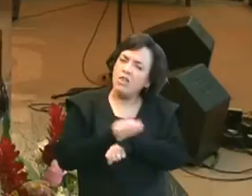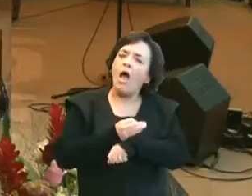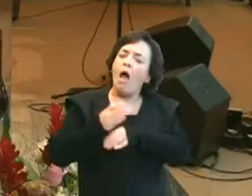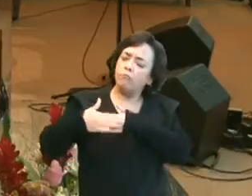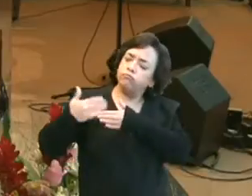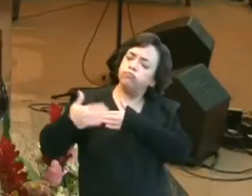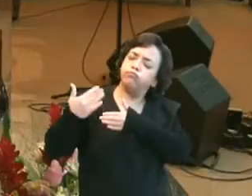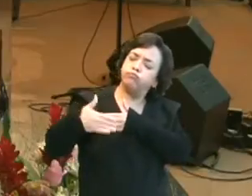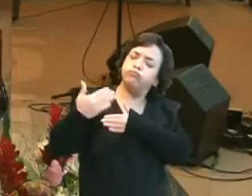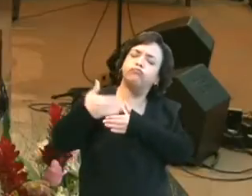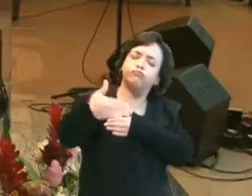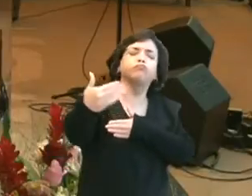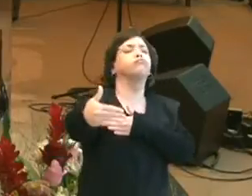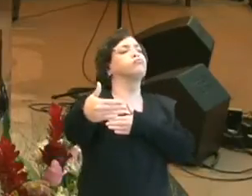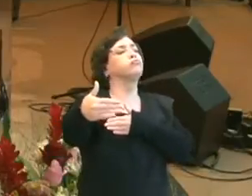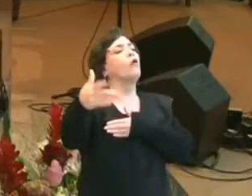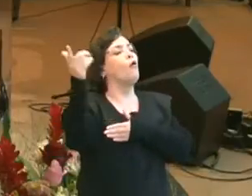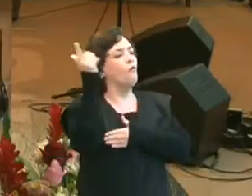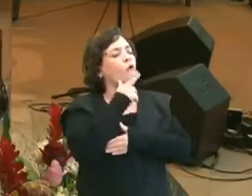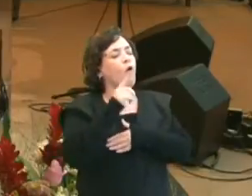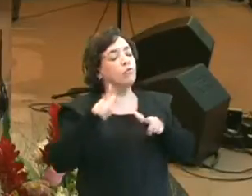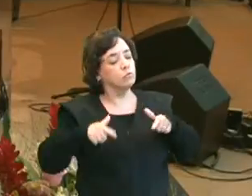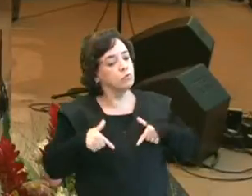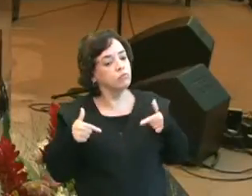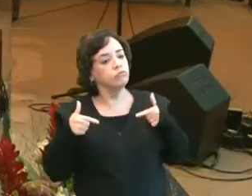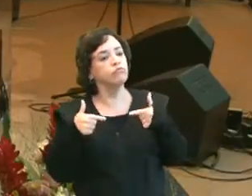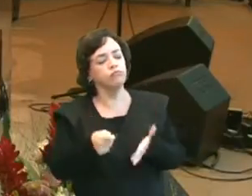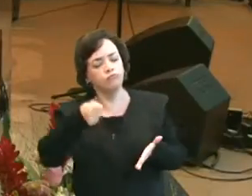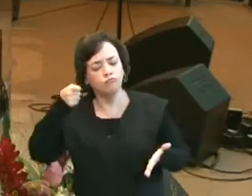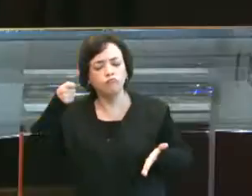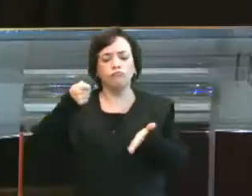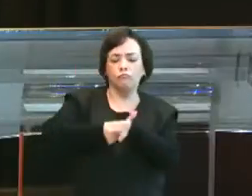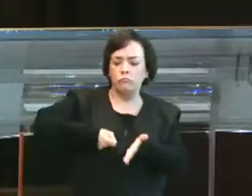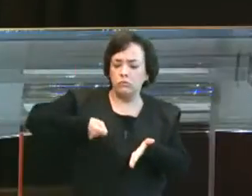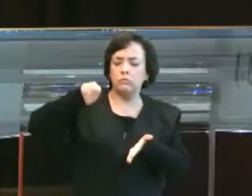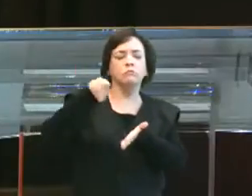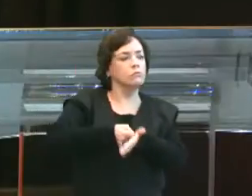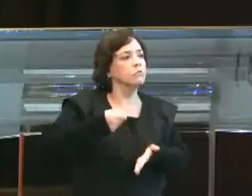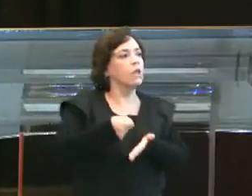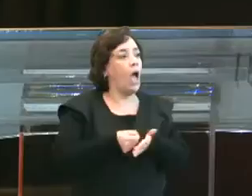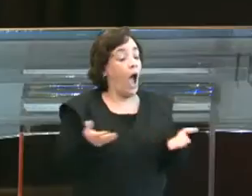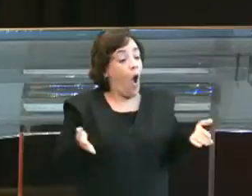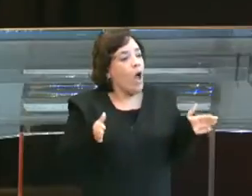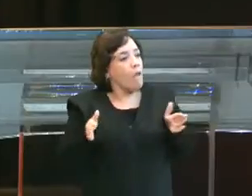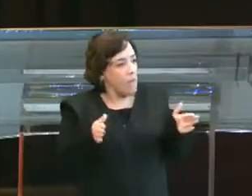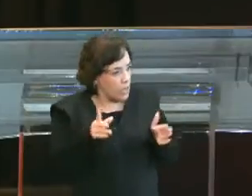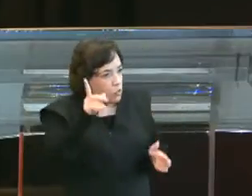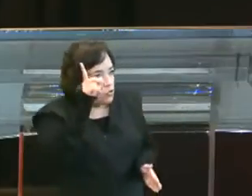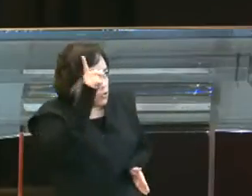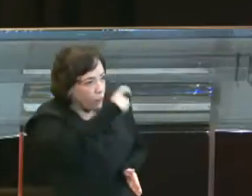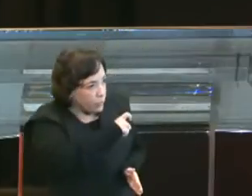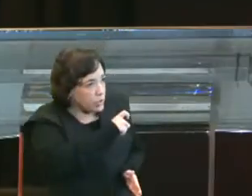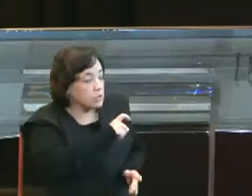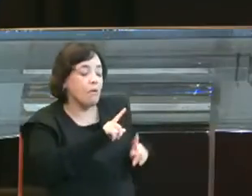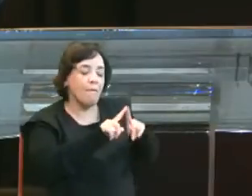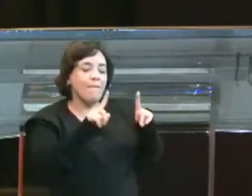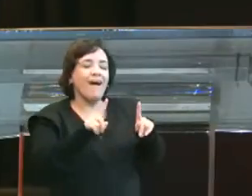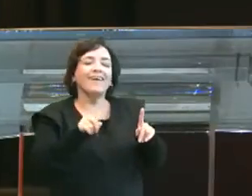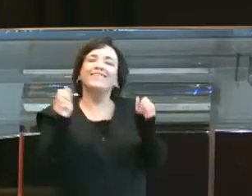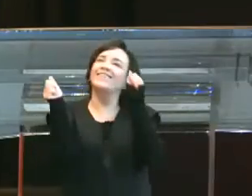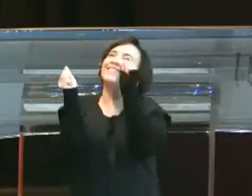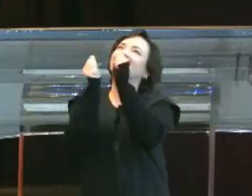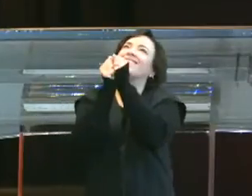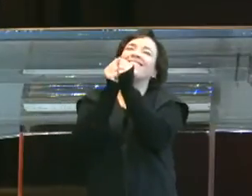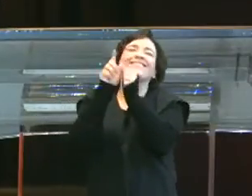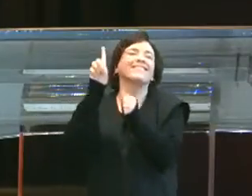noites, para passarmos pelo tempo da prova, porque na presença de Deus